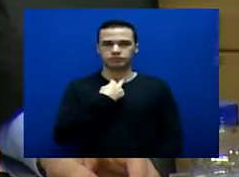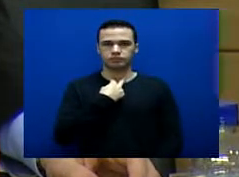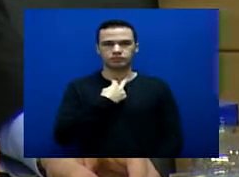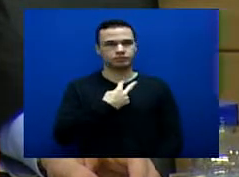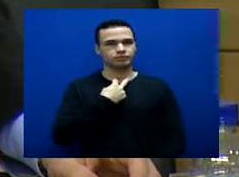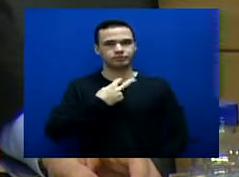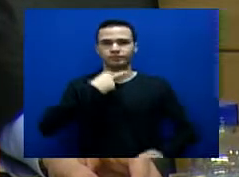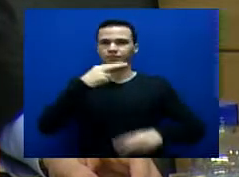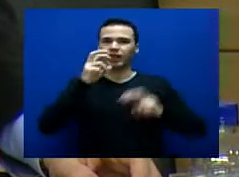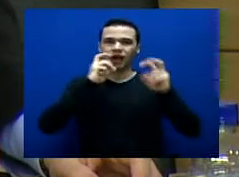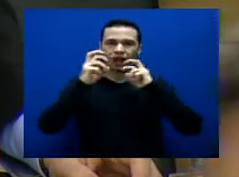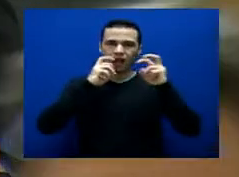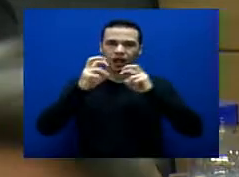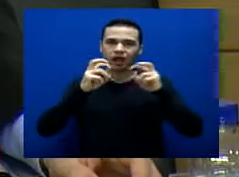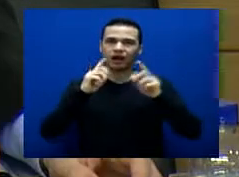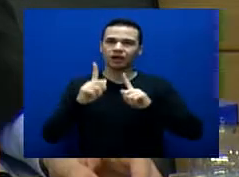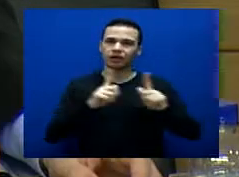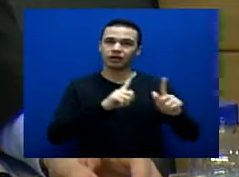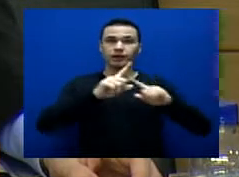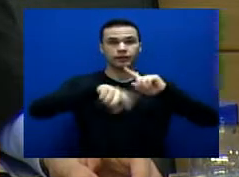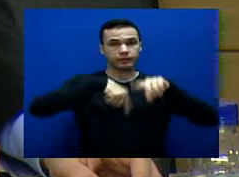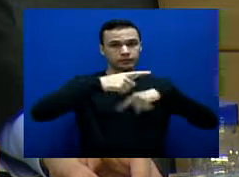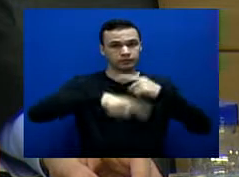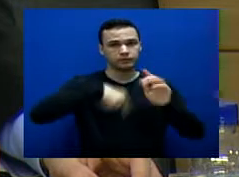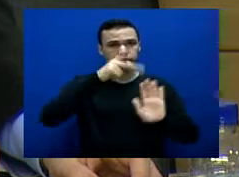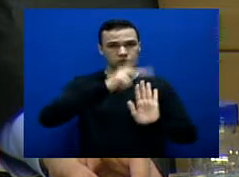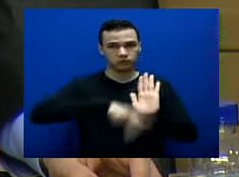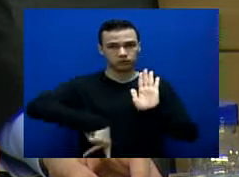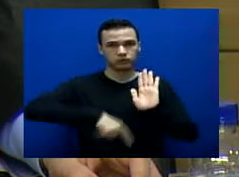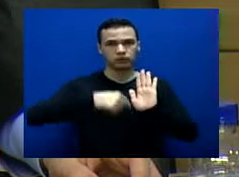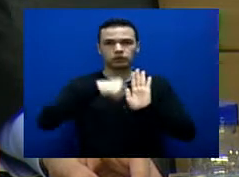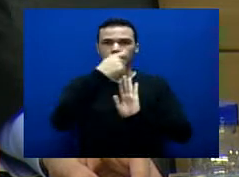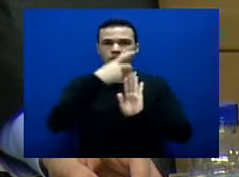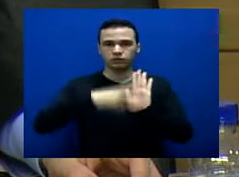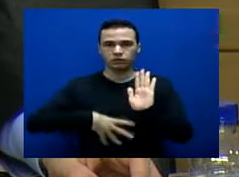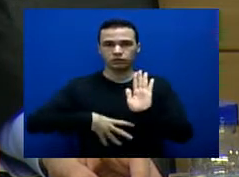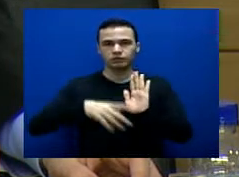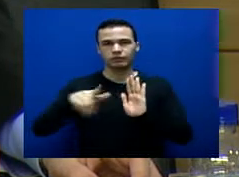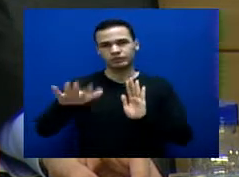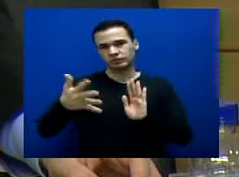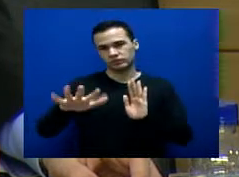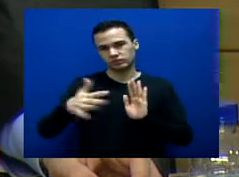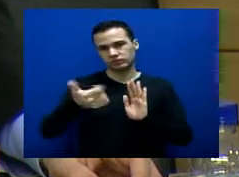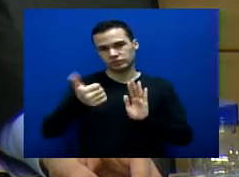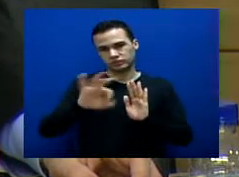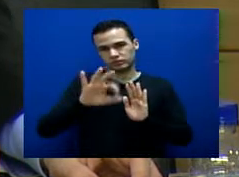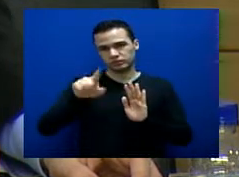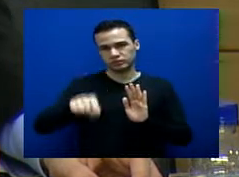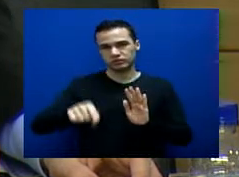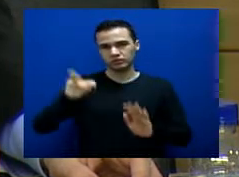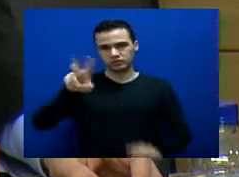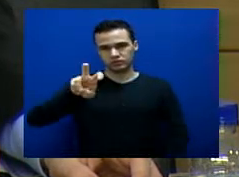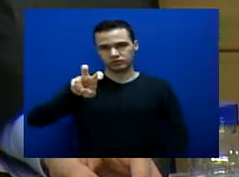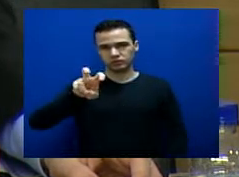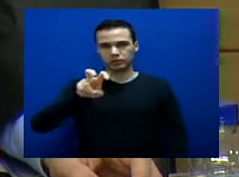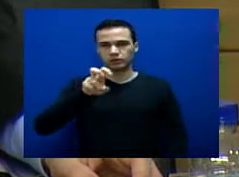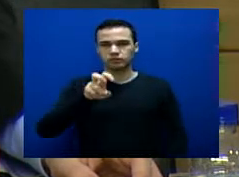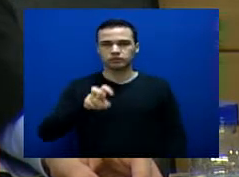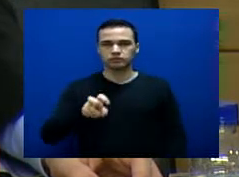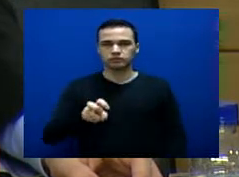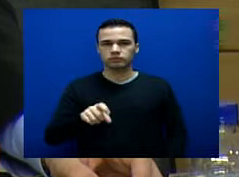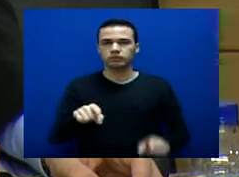não pode se manifestar. O projeto vai chegar ainda daqui uns... A ordem do dia começa 10h15, aí vai entrar o projeto.